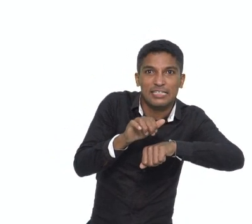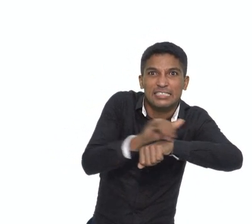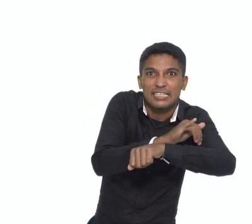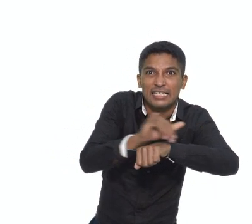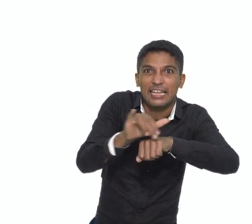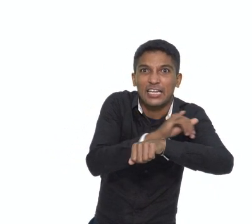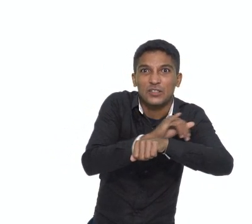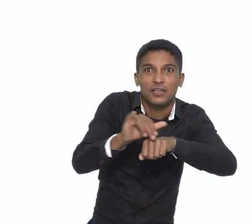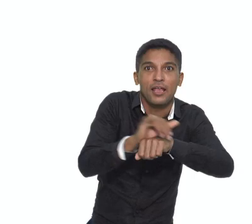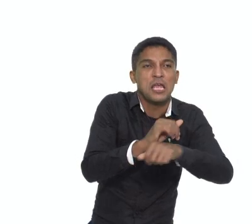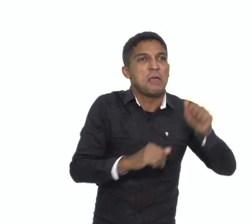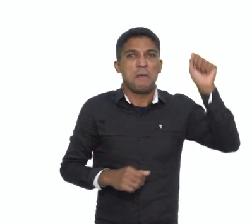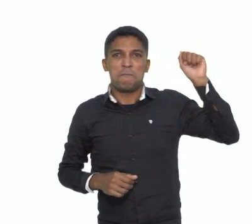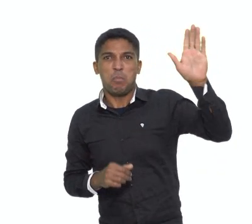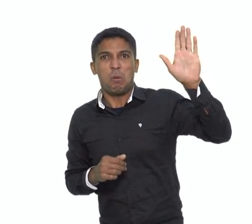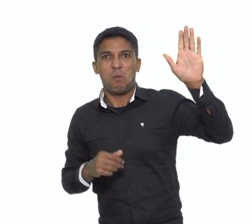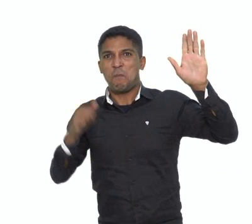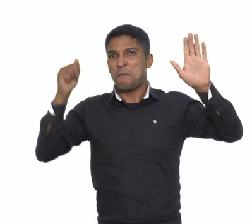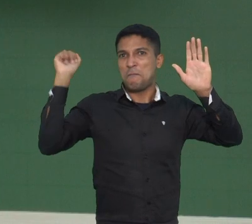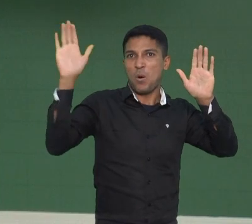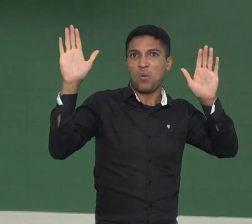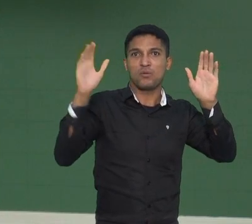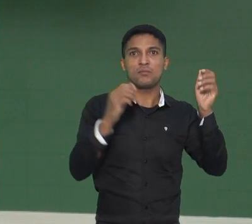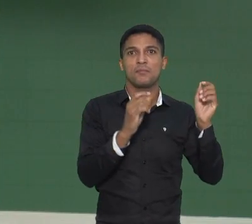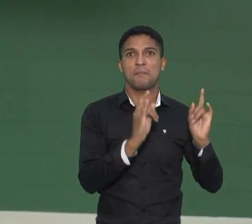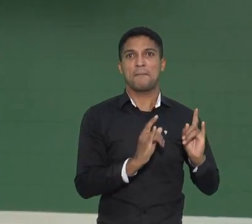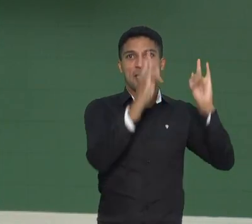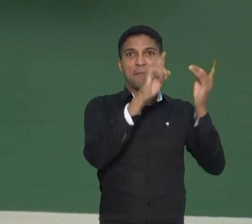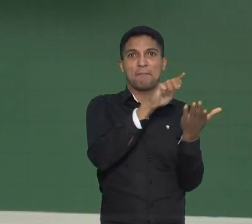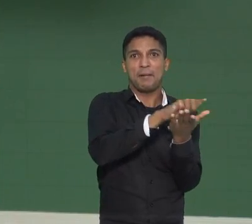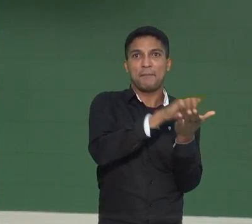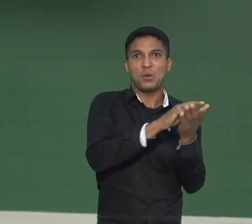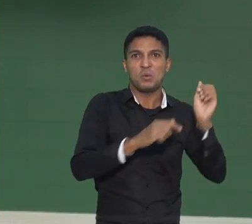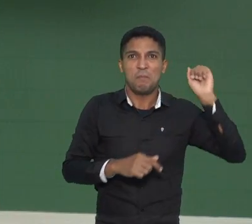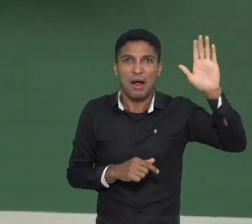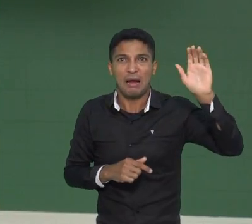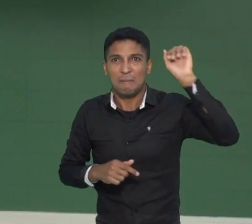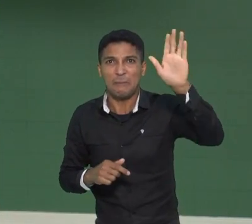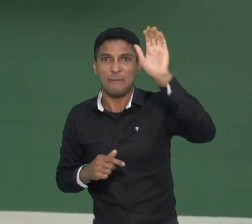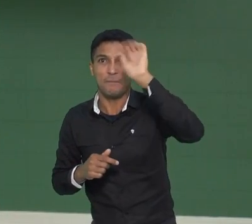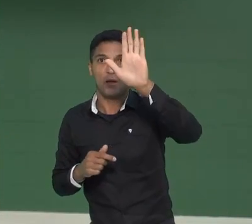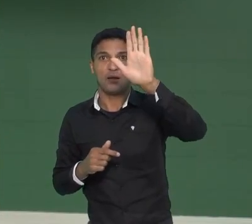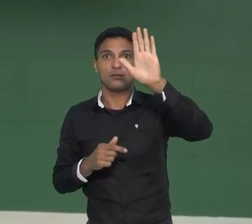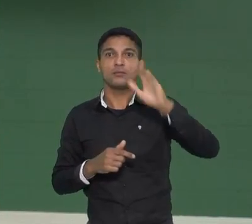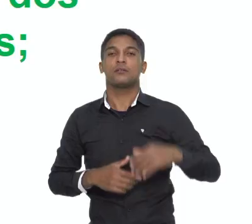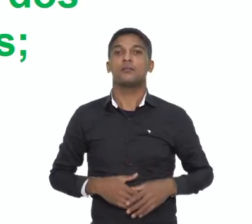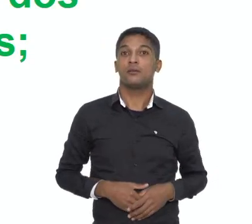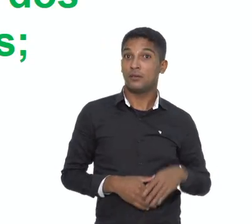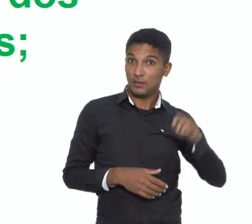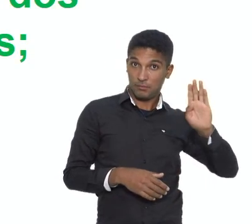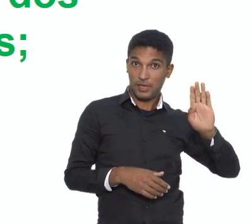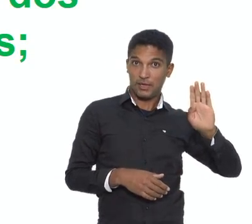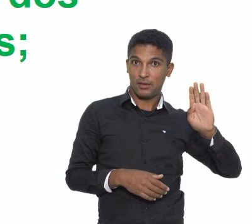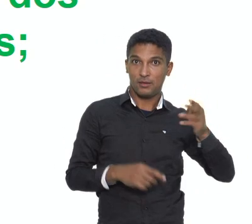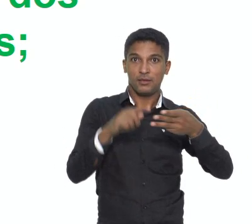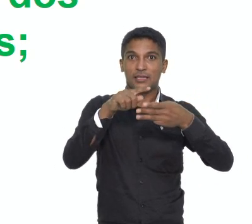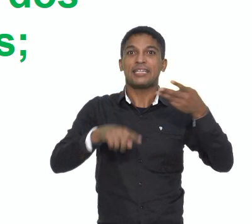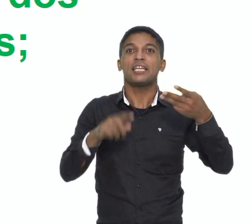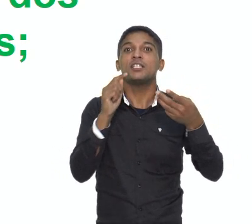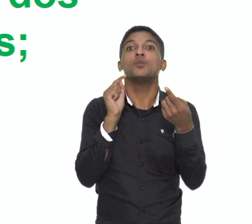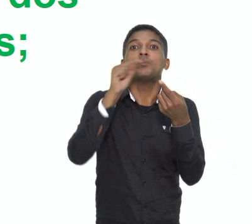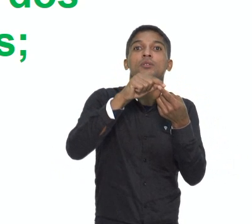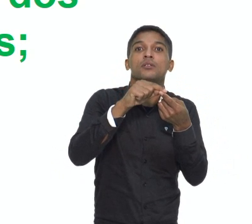afixar panfletos nos edifícios públicos, nos prédios do governo. E B. Escreva 3 objetivos.